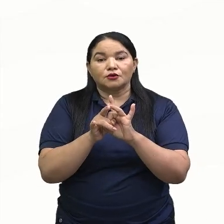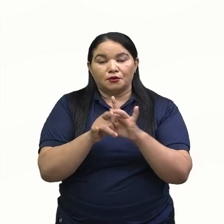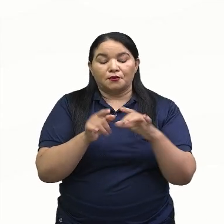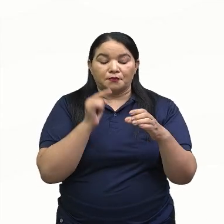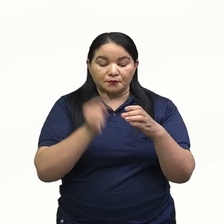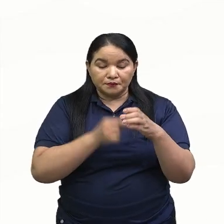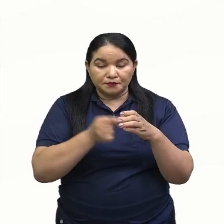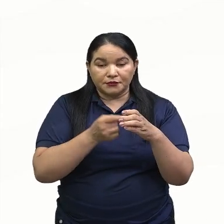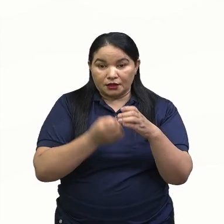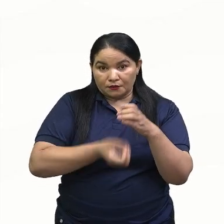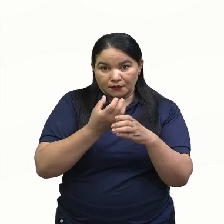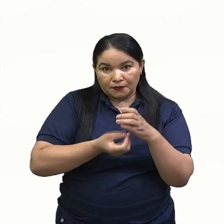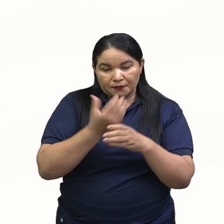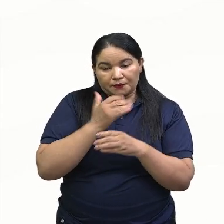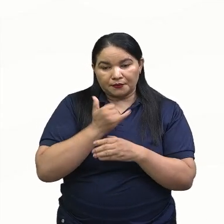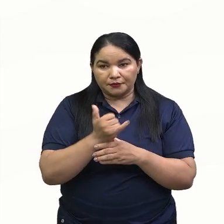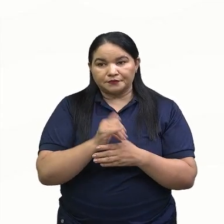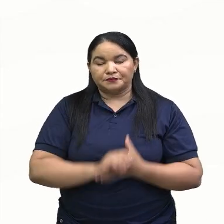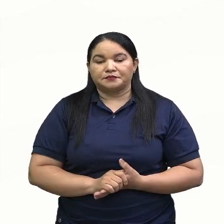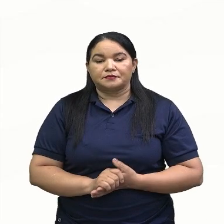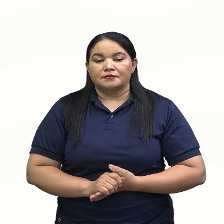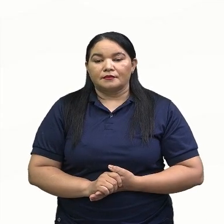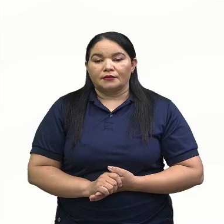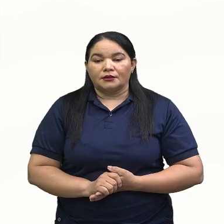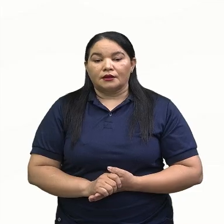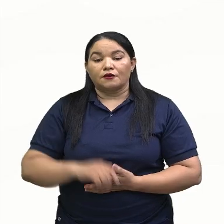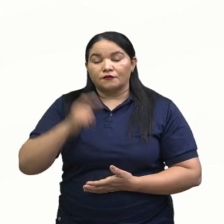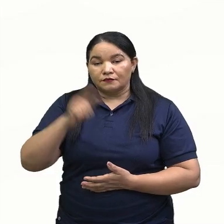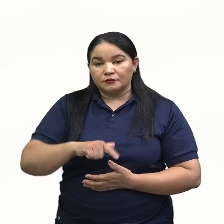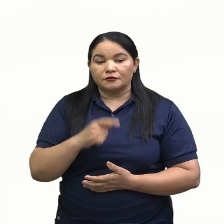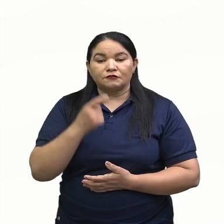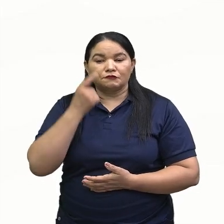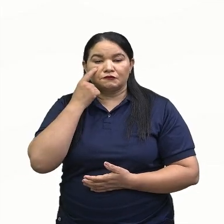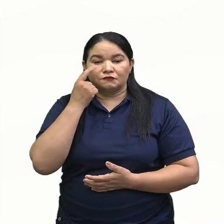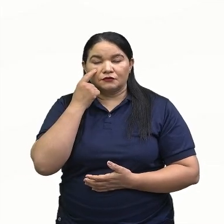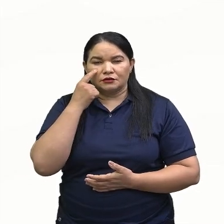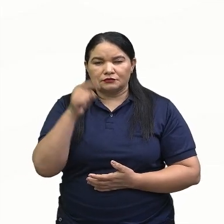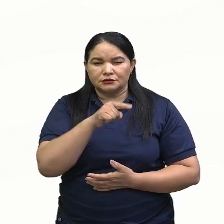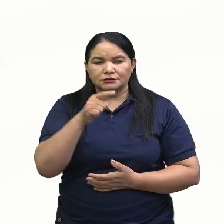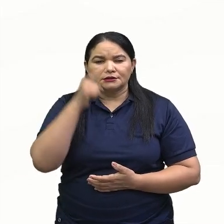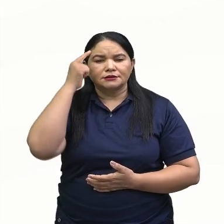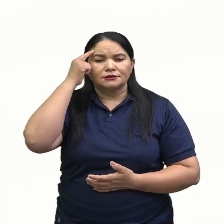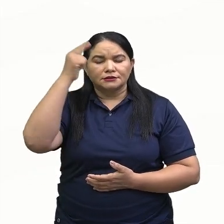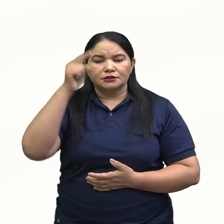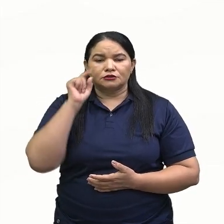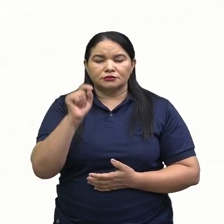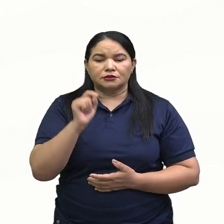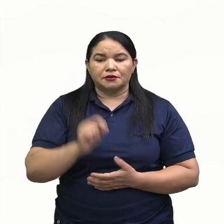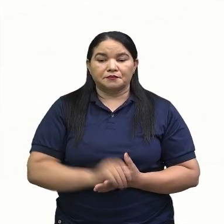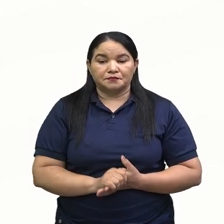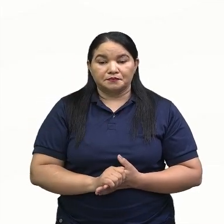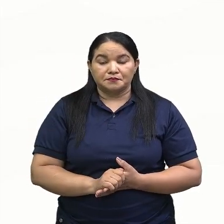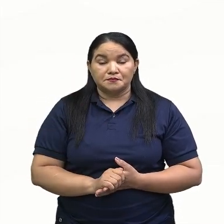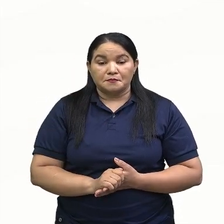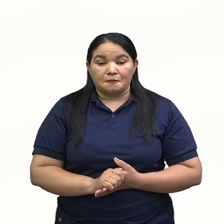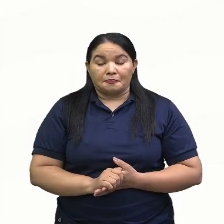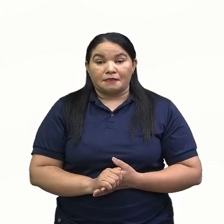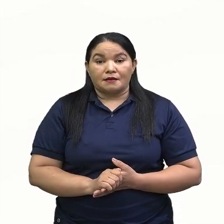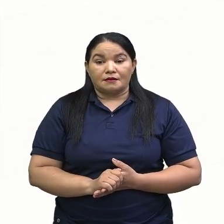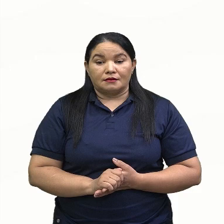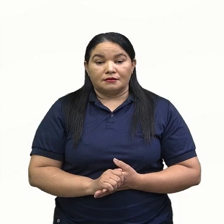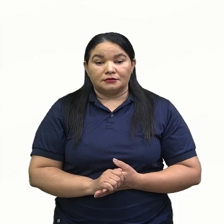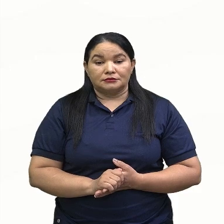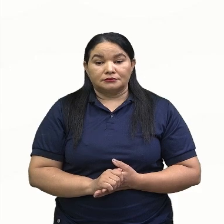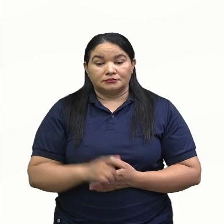Aí temos, né? Vejam que quando você tem a ideia de um circuito, eu preciso